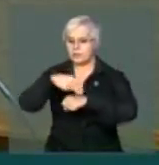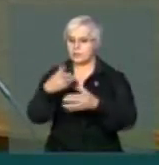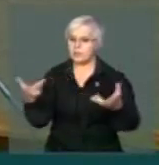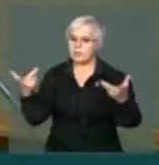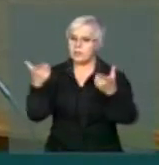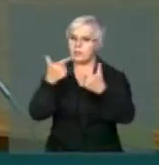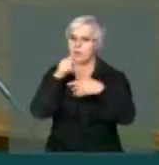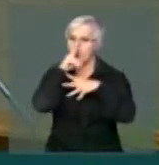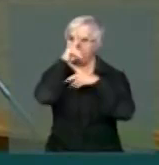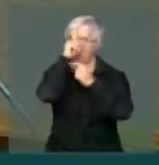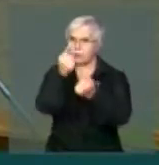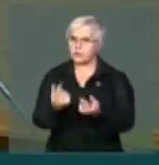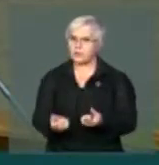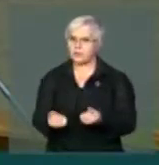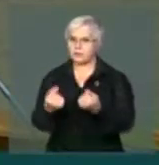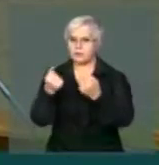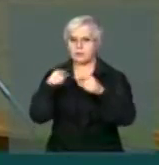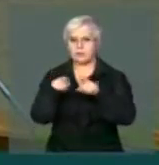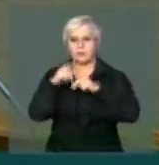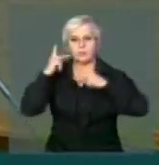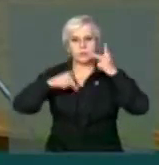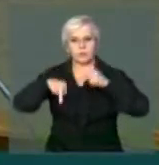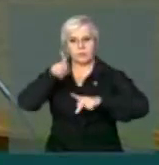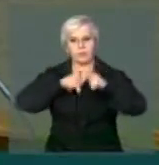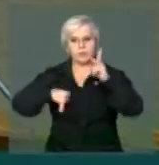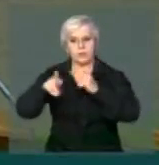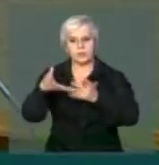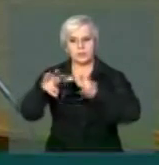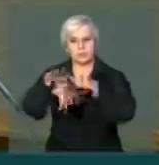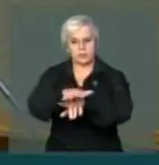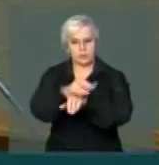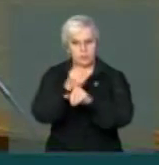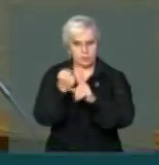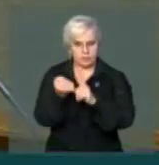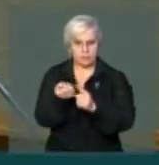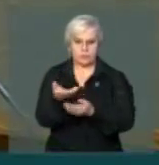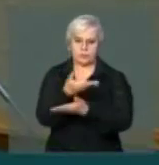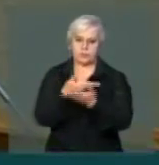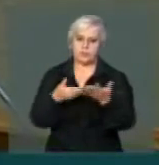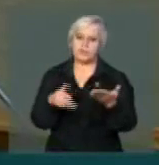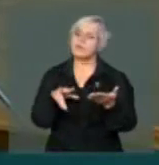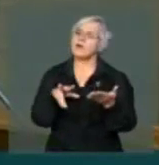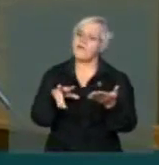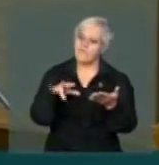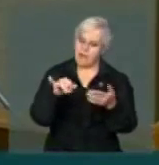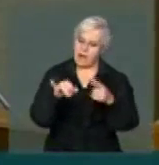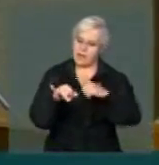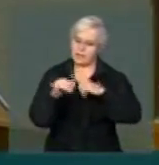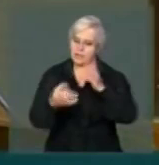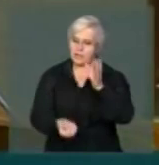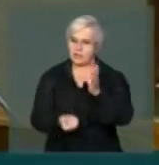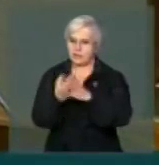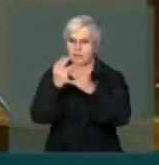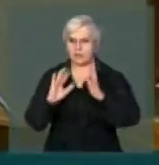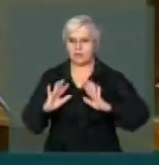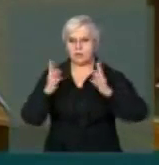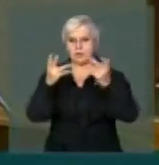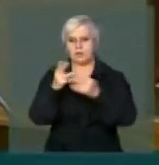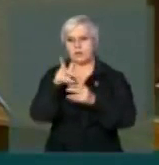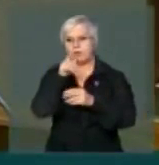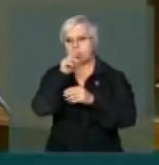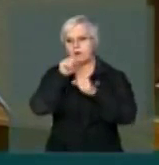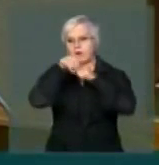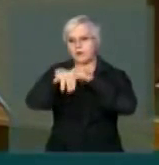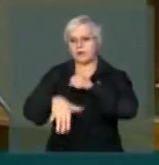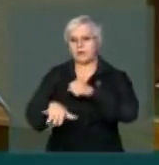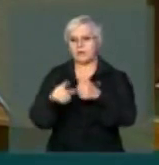potência econômica e em políticas públicas de inclusão social. Serão inauguradas hidrelétricas de Belo